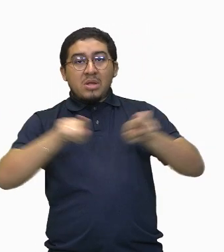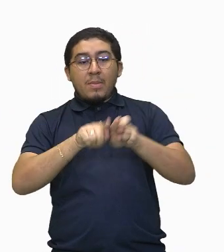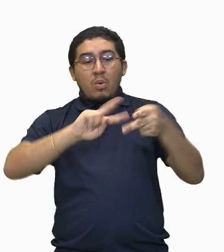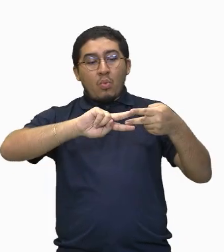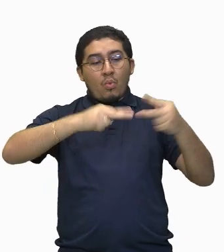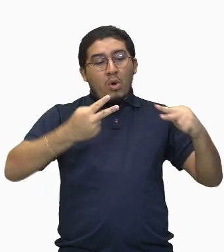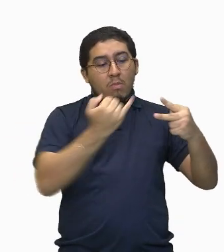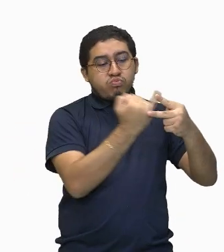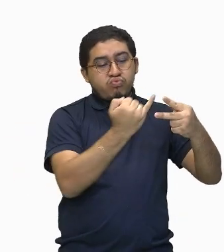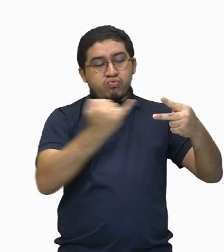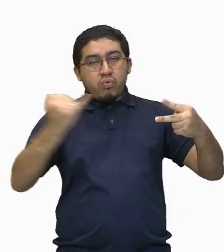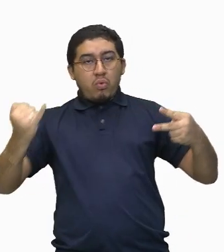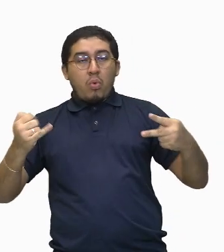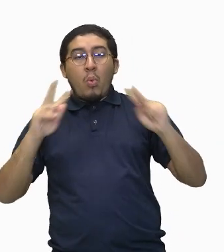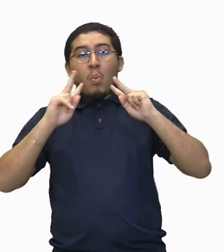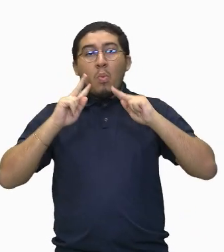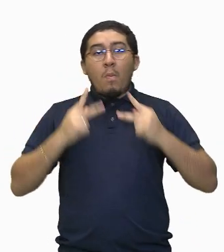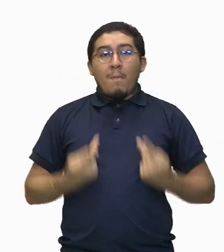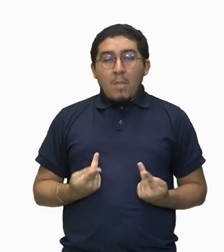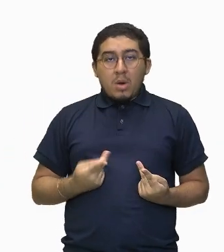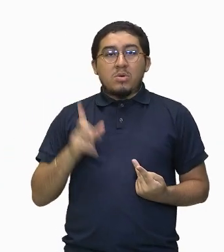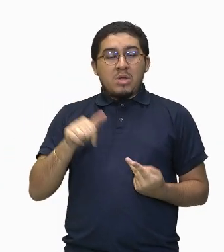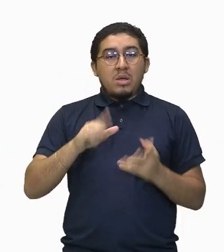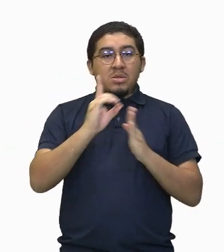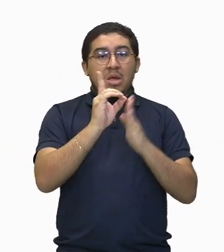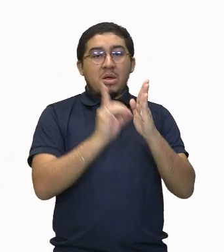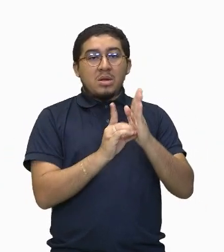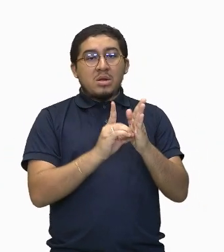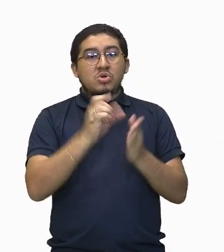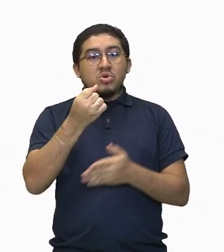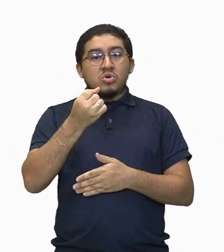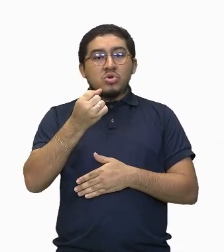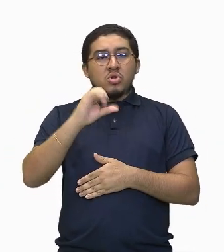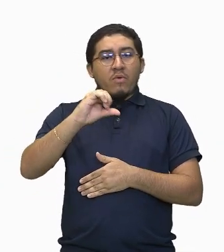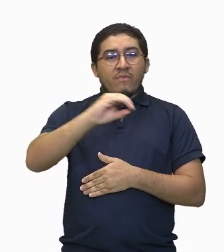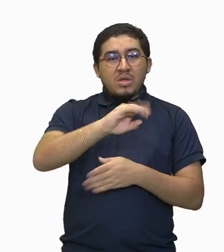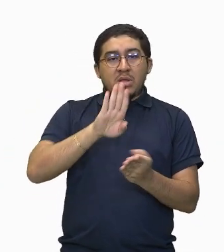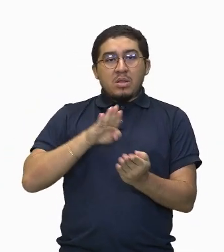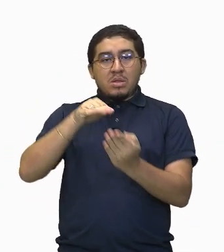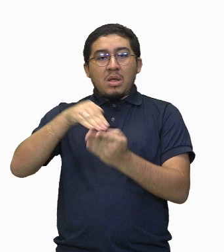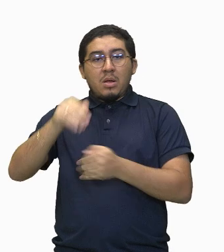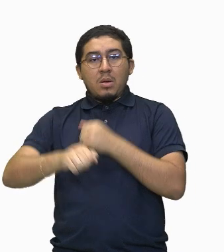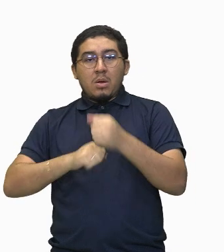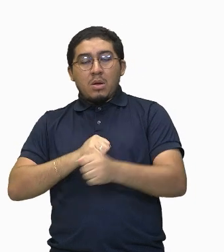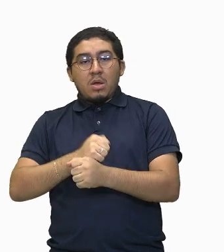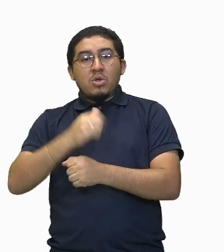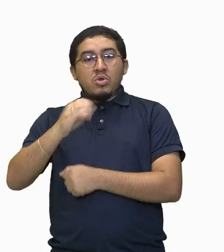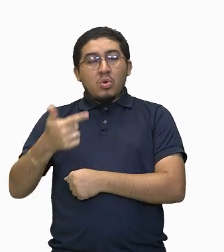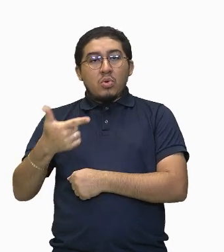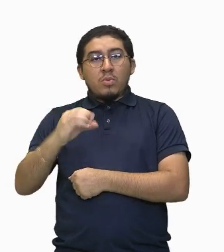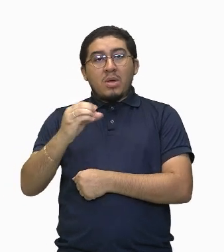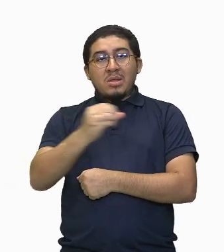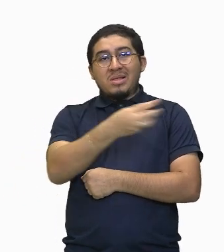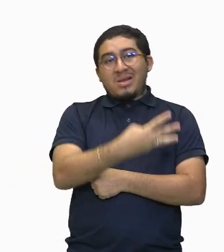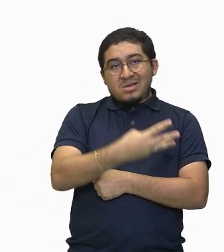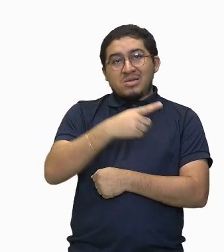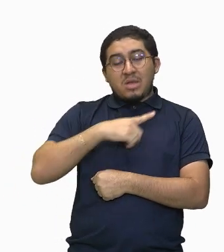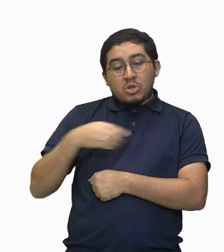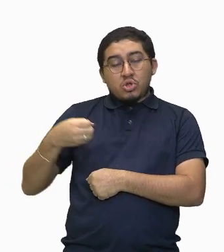nos anos de 1990 a 2003, que abriram caminho para a medicina